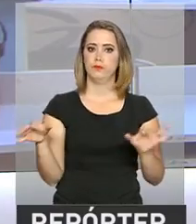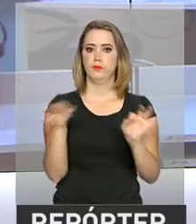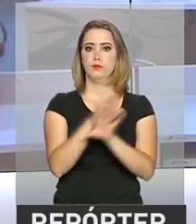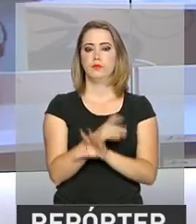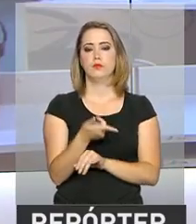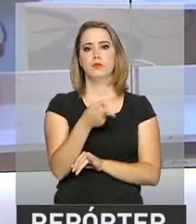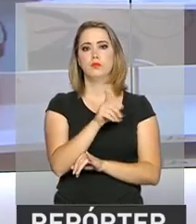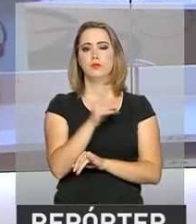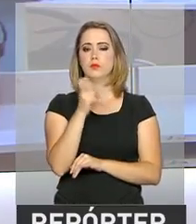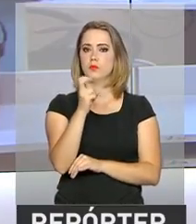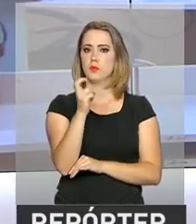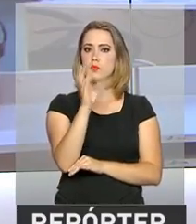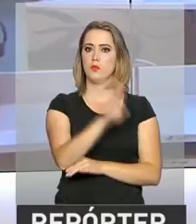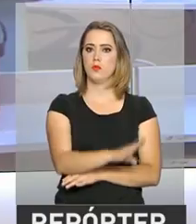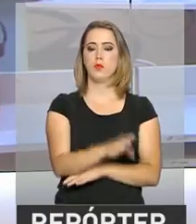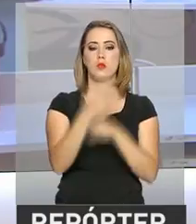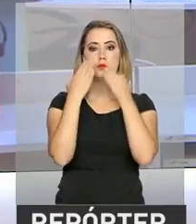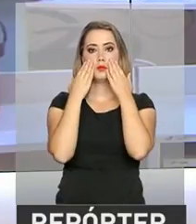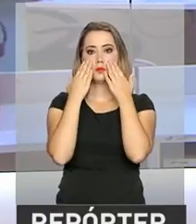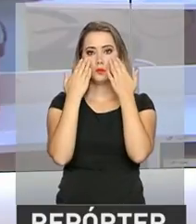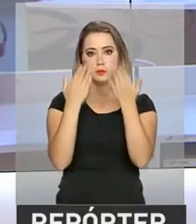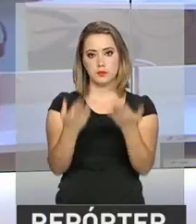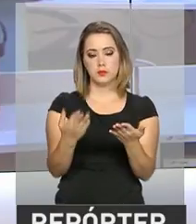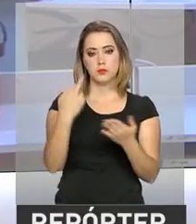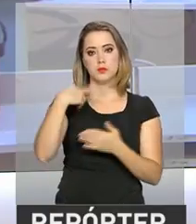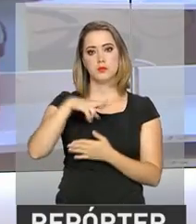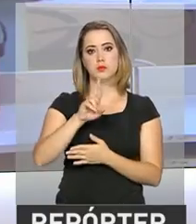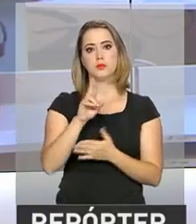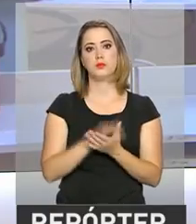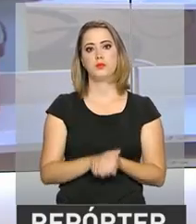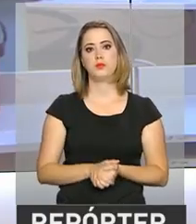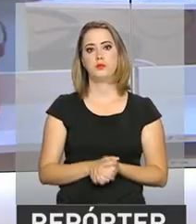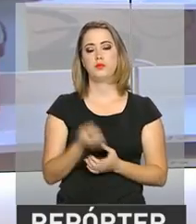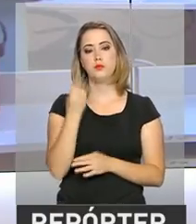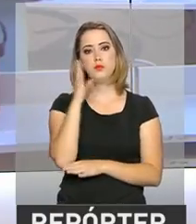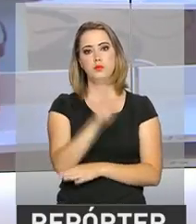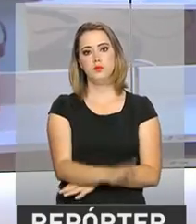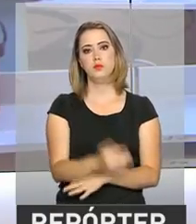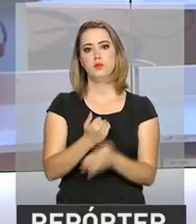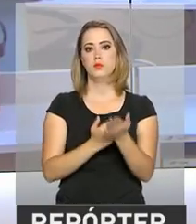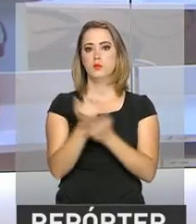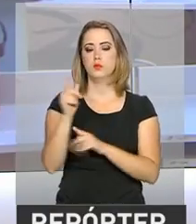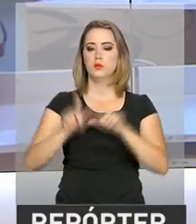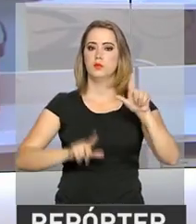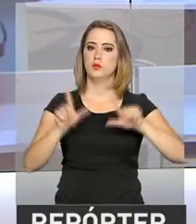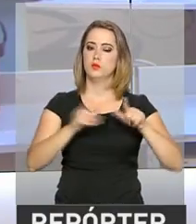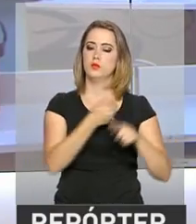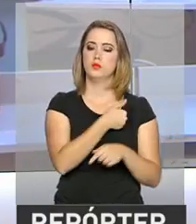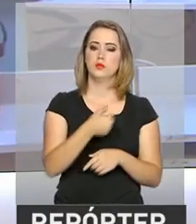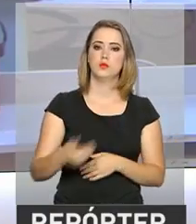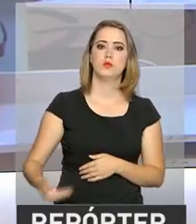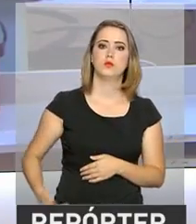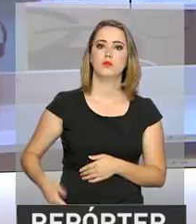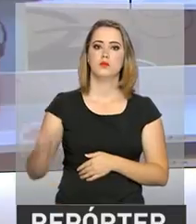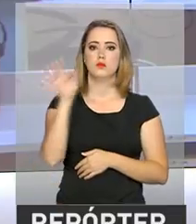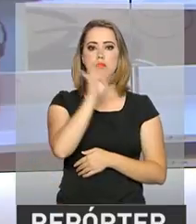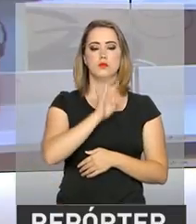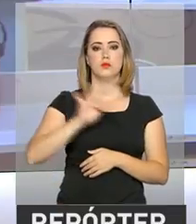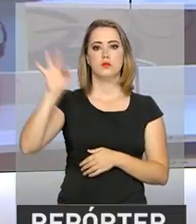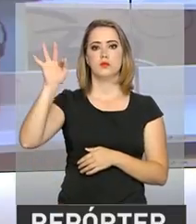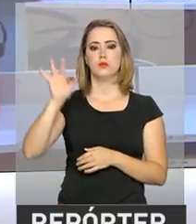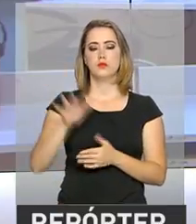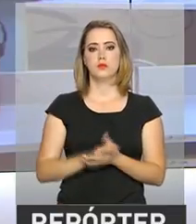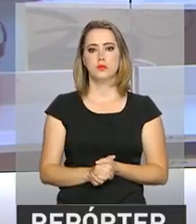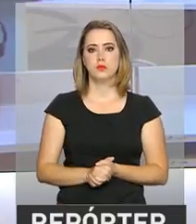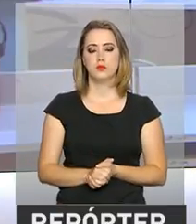voltamos às cinco da tarde na próxima edição do repórter nbr uma boa tarde pra você continue com a gente aqui na br a